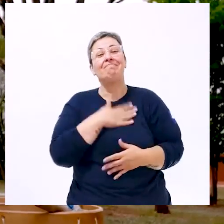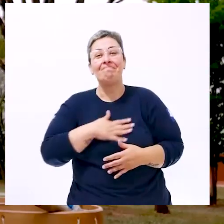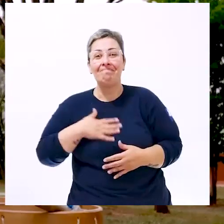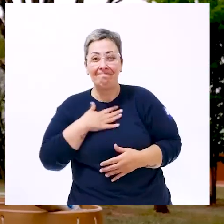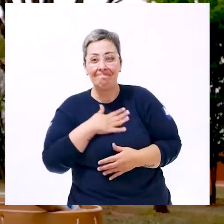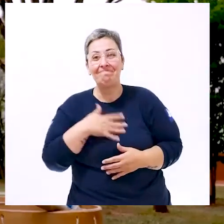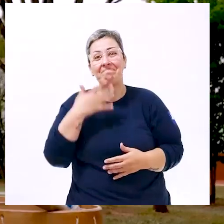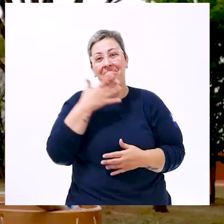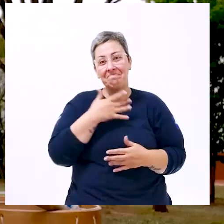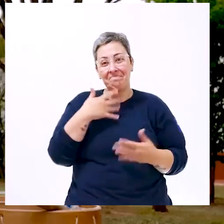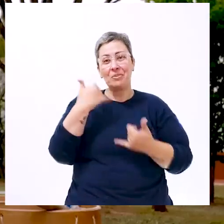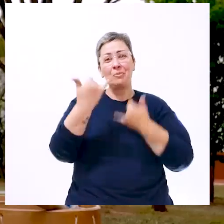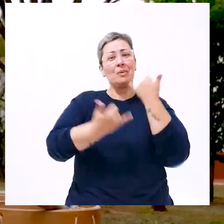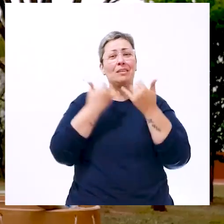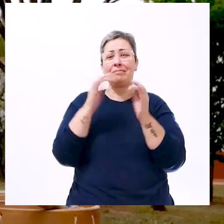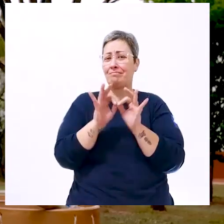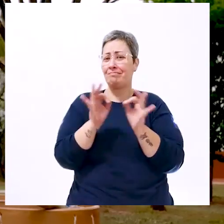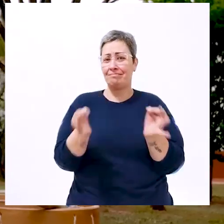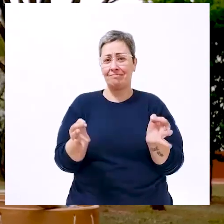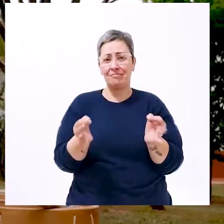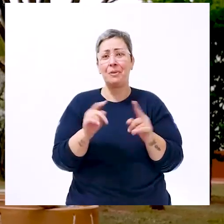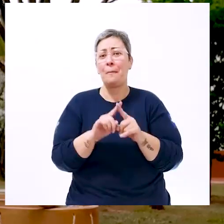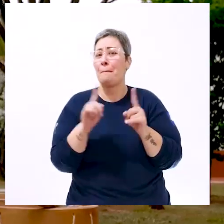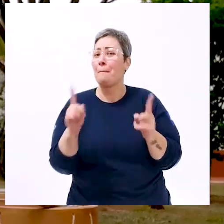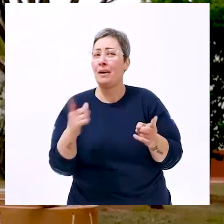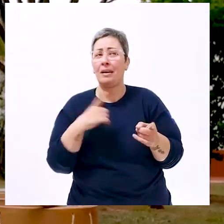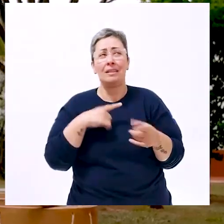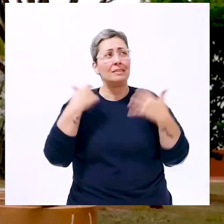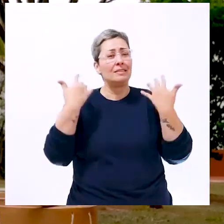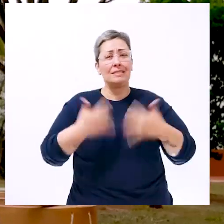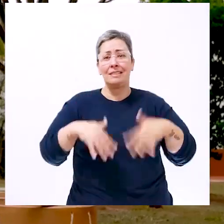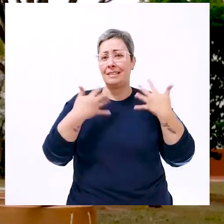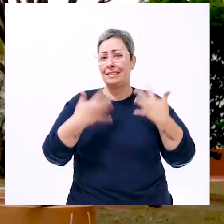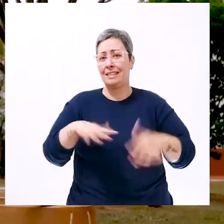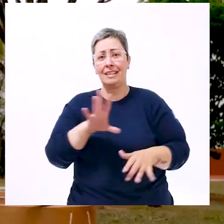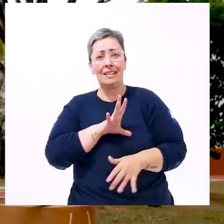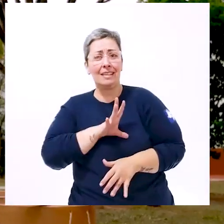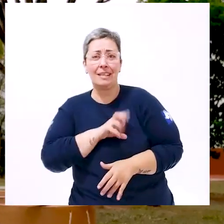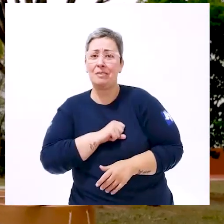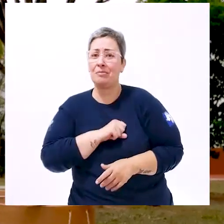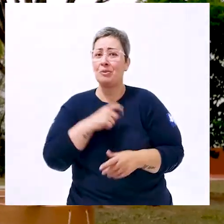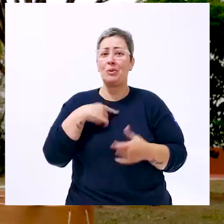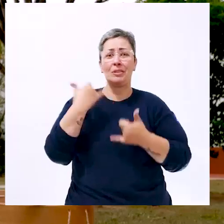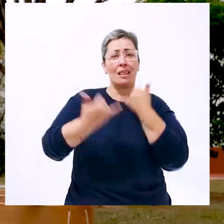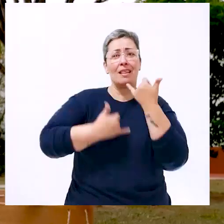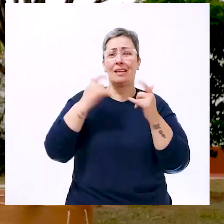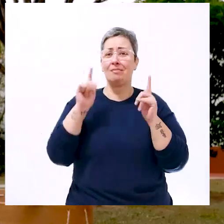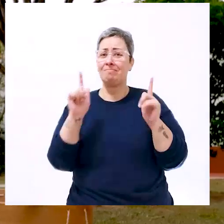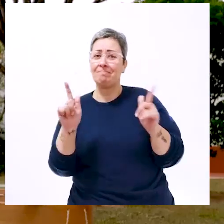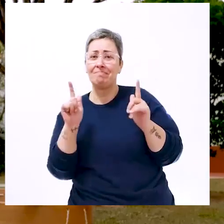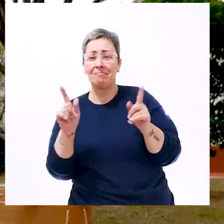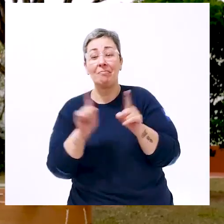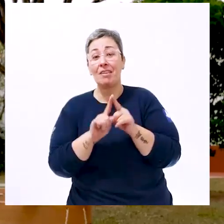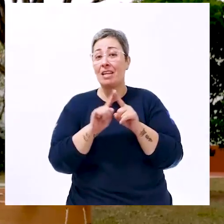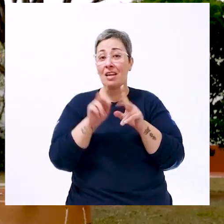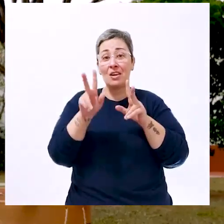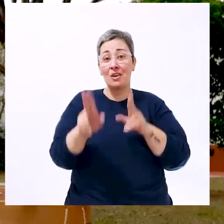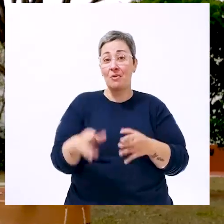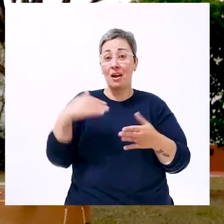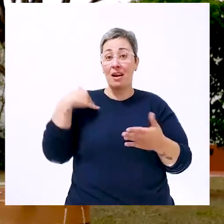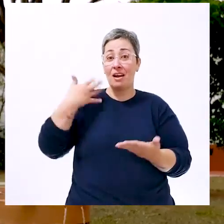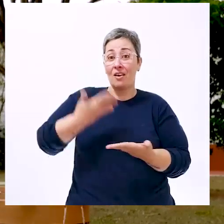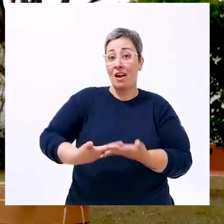mangueira. Olha que gostoso, uma brincadeira tão simples, mas tão cheia de amor, tão divertida,